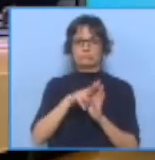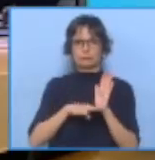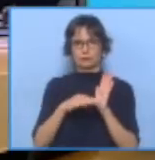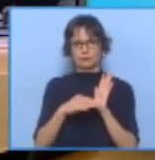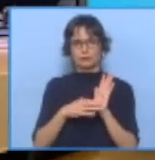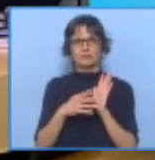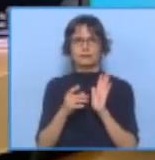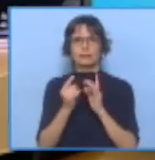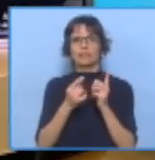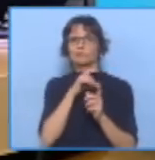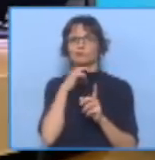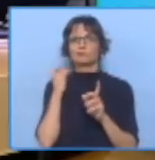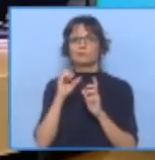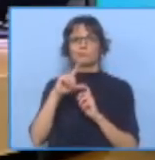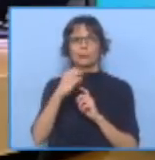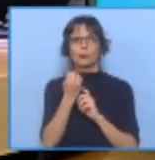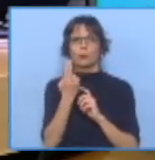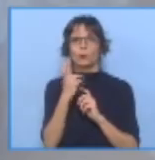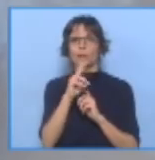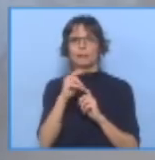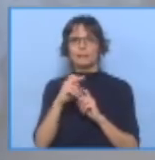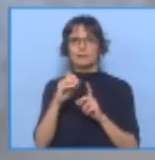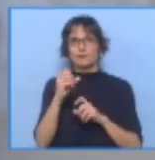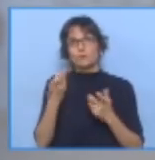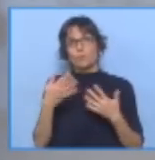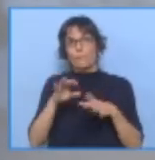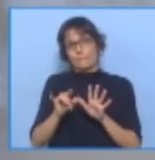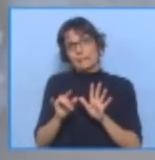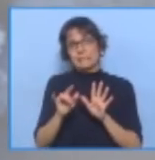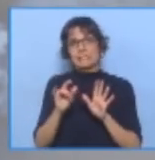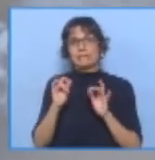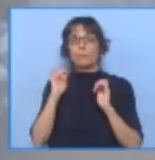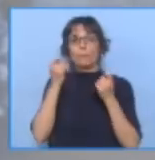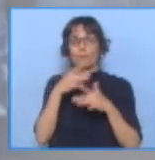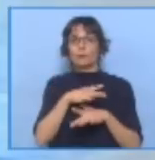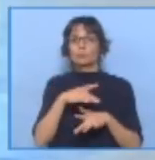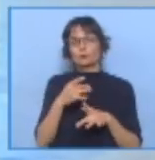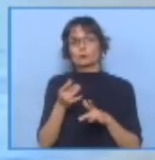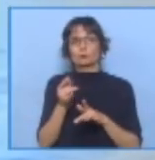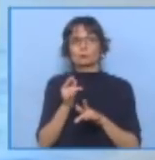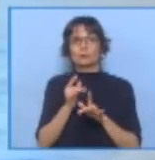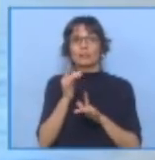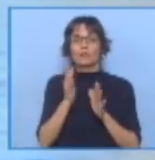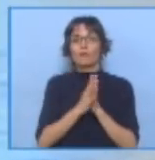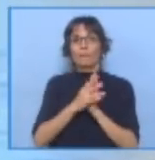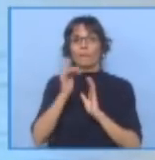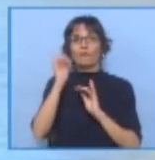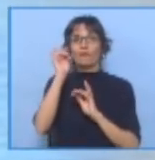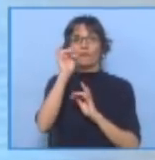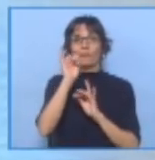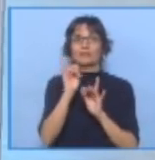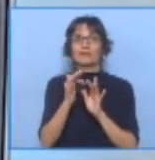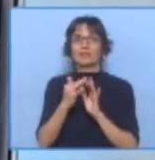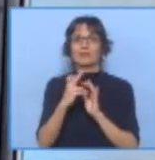Padre João Lourenço, mas hoje, sendo esta condição franciscana mais explícita, com isso. Mais explícita, vamos então por aí. Vou subir